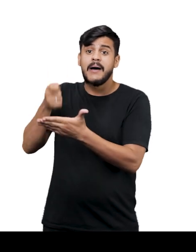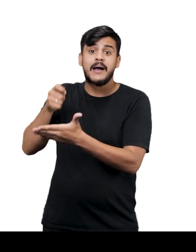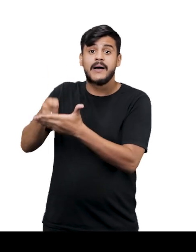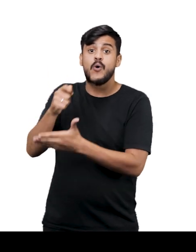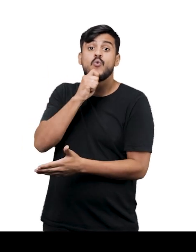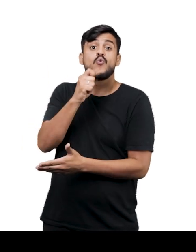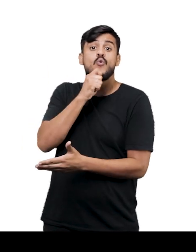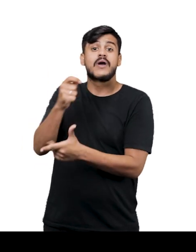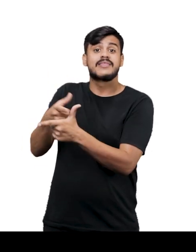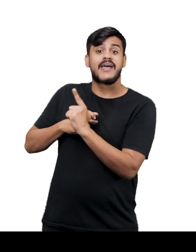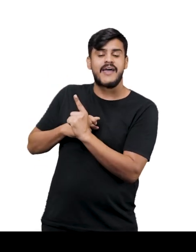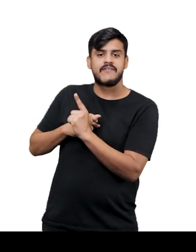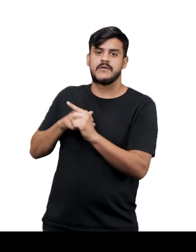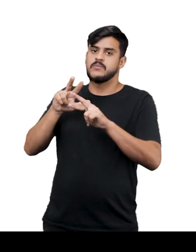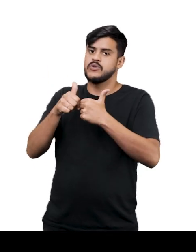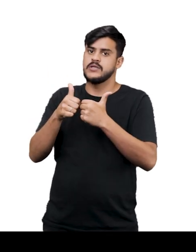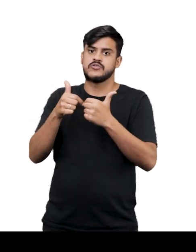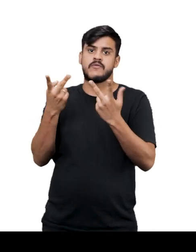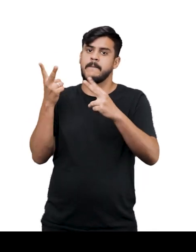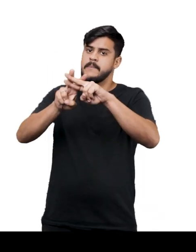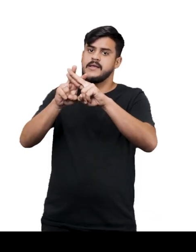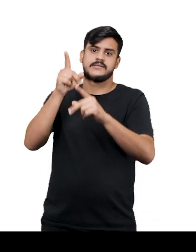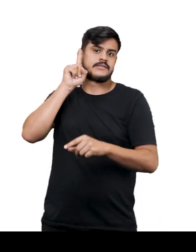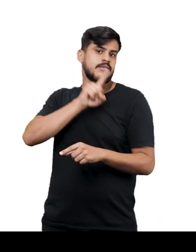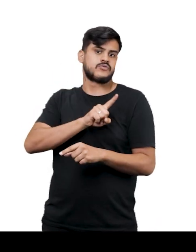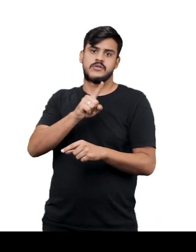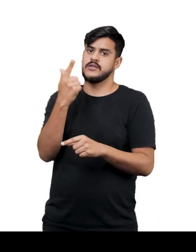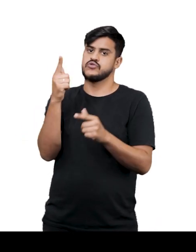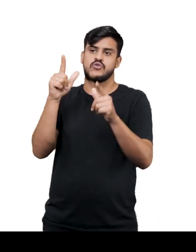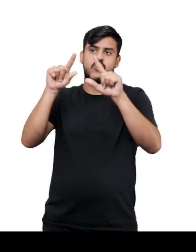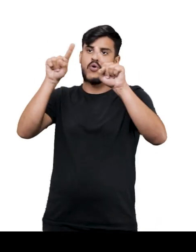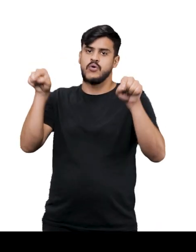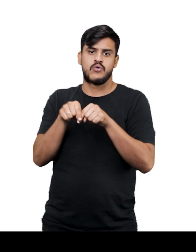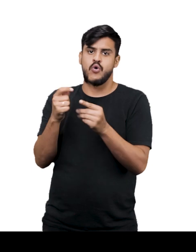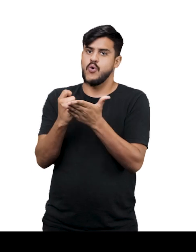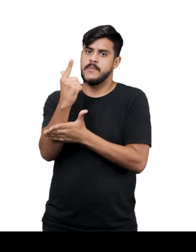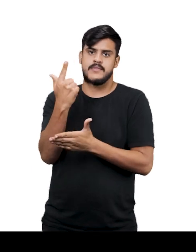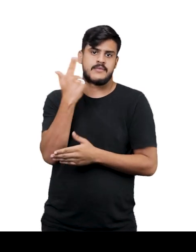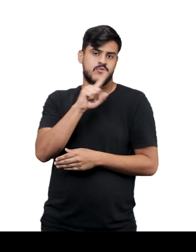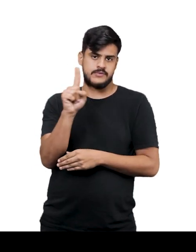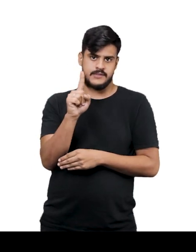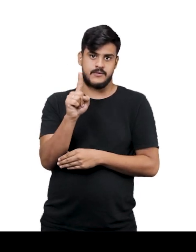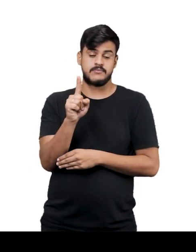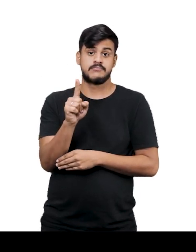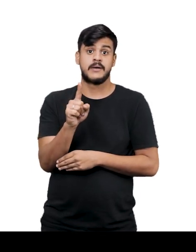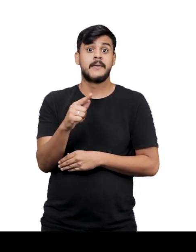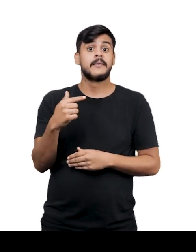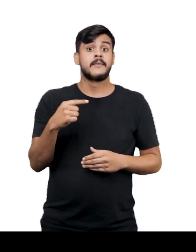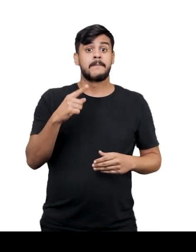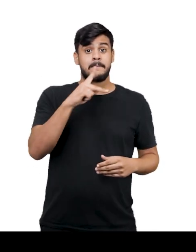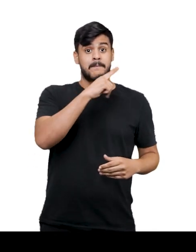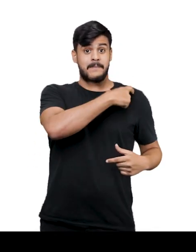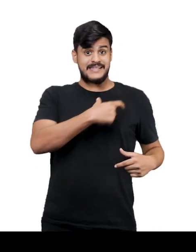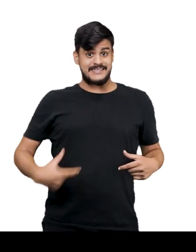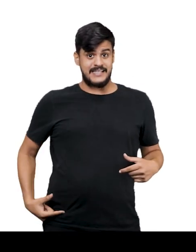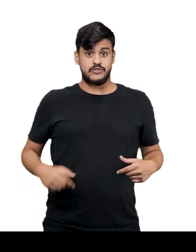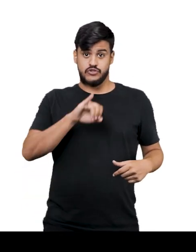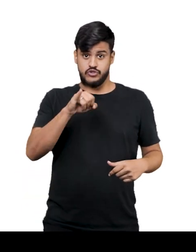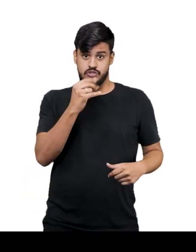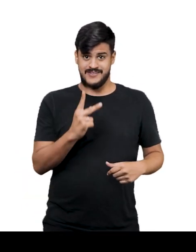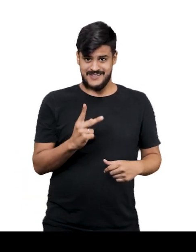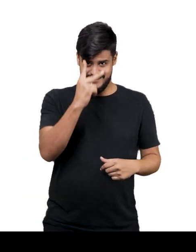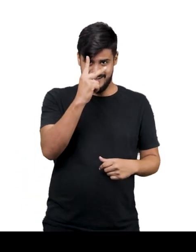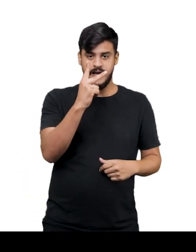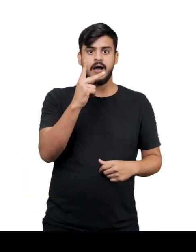seguiam pendentes, as obras ficaram retidas nos Estados Unidos. Para liberar a valiosa coleção,